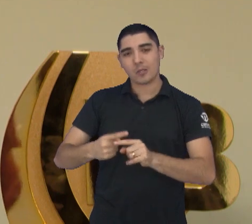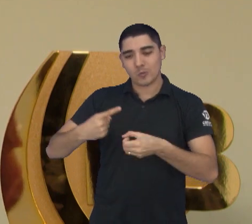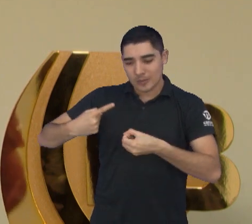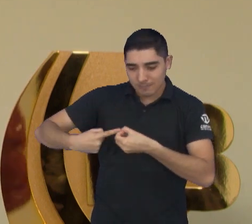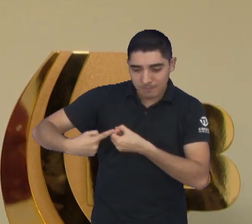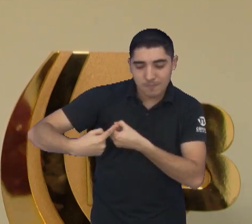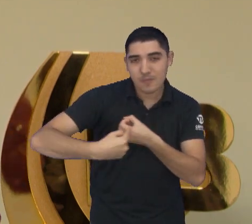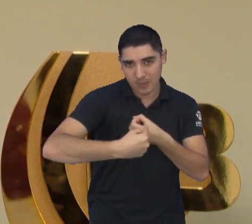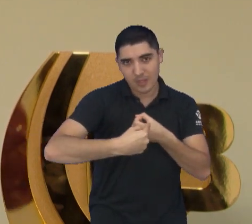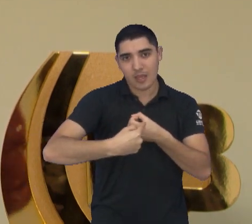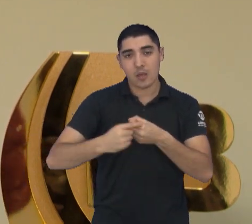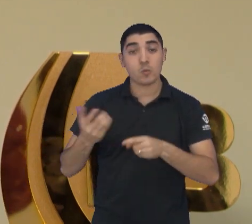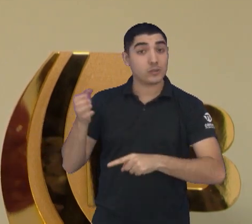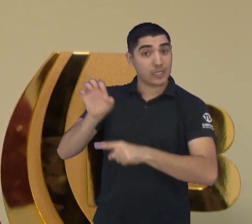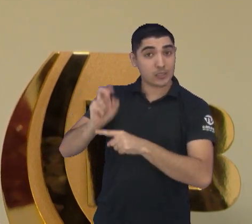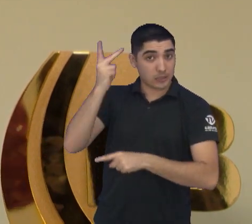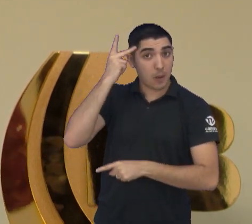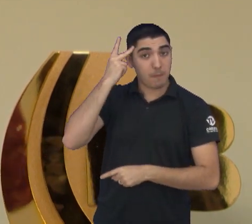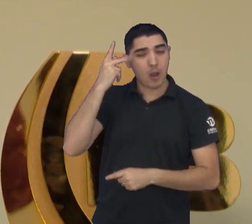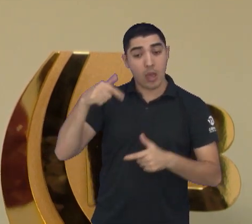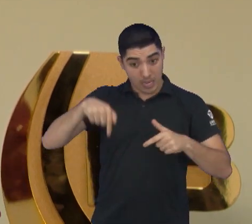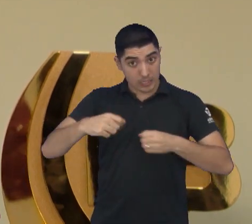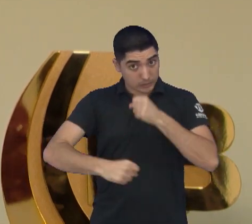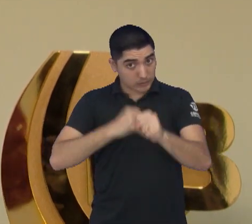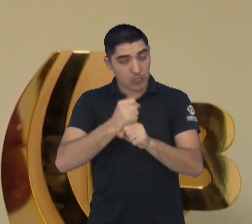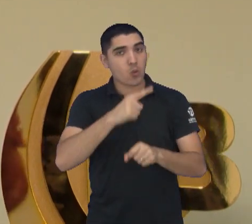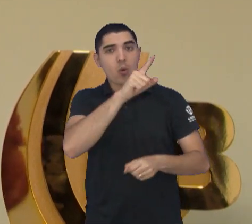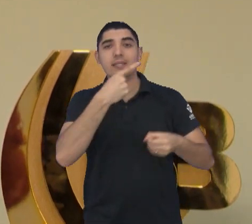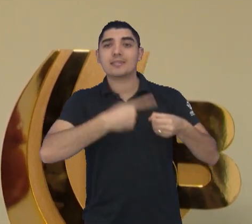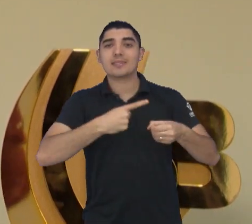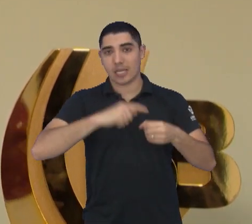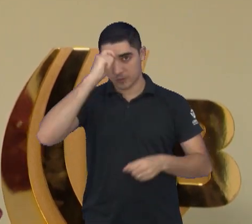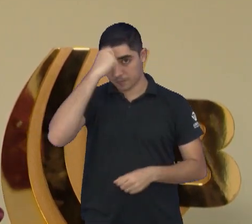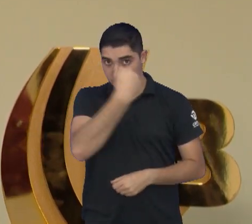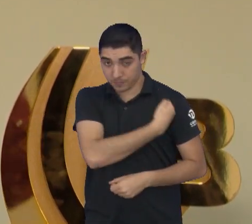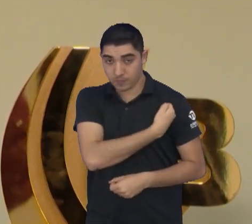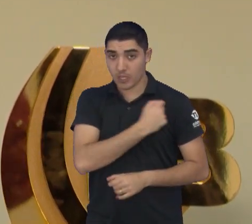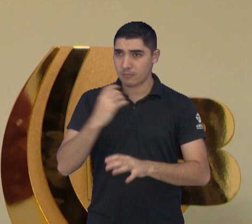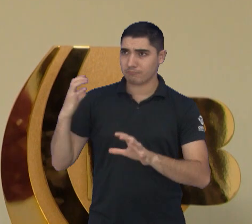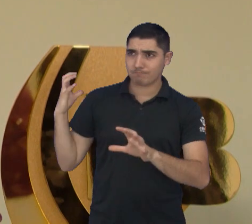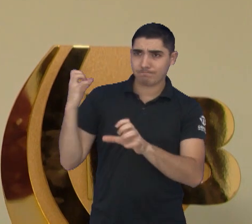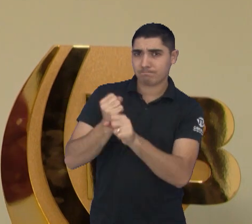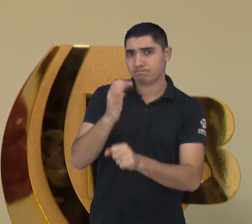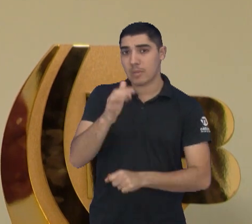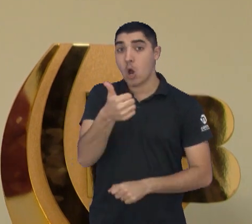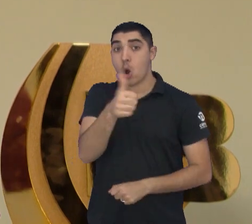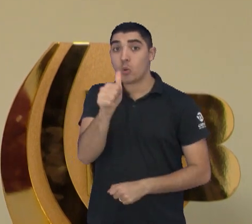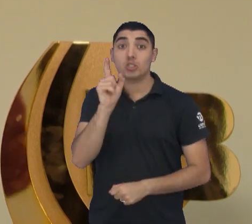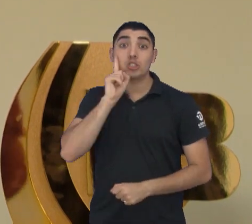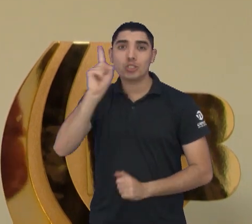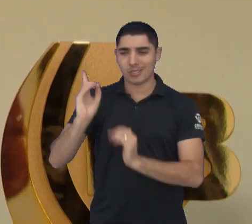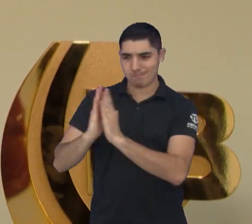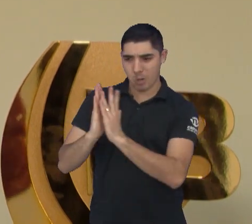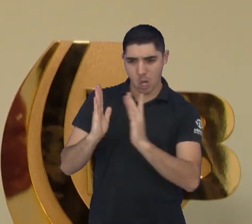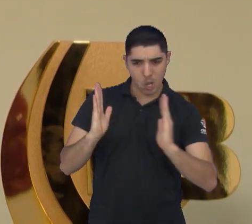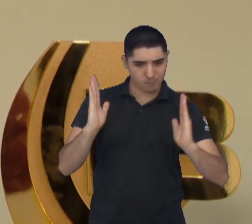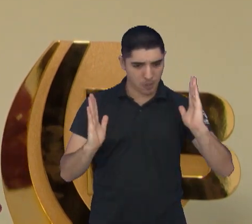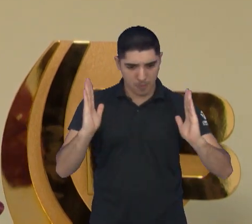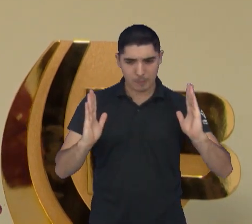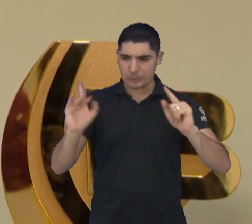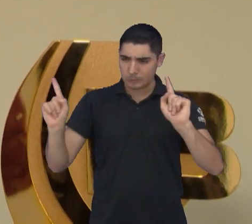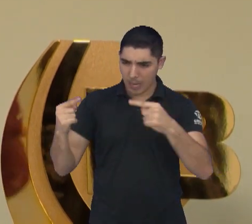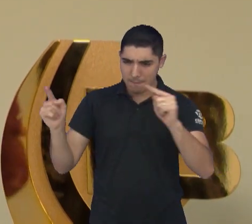José do Rio Preto neste ano. Ao todo, foram 11 dias de competições e a delegação joseense